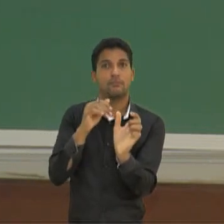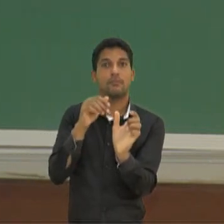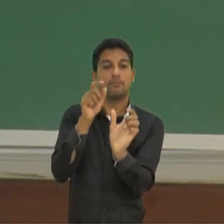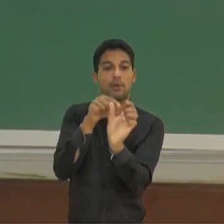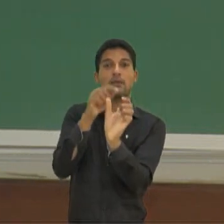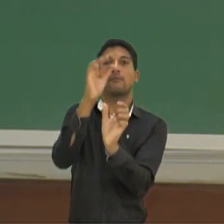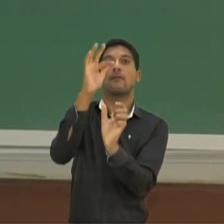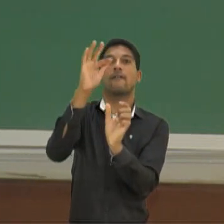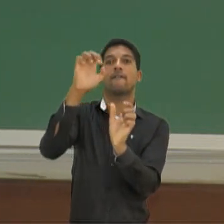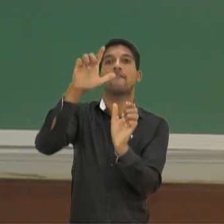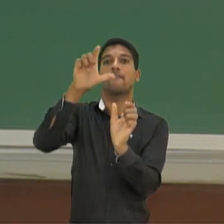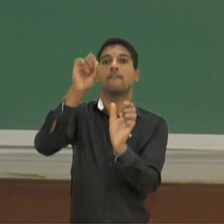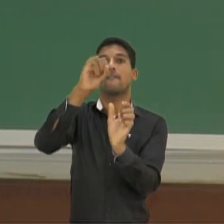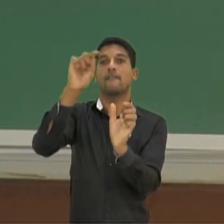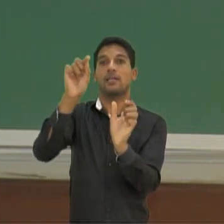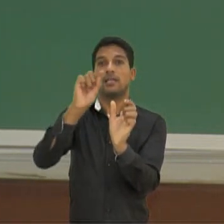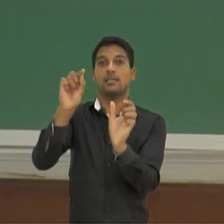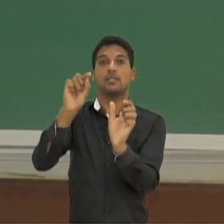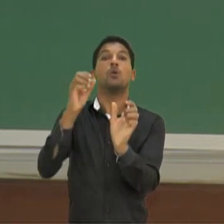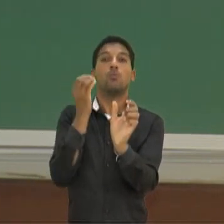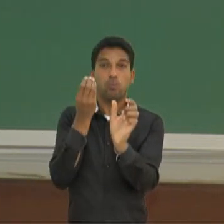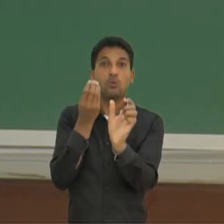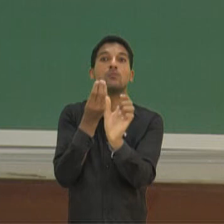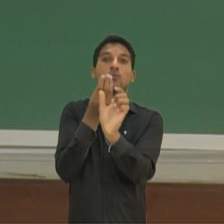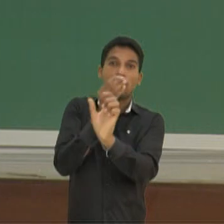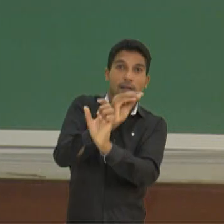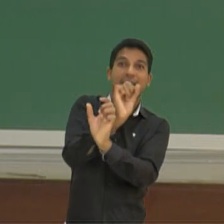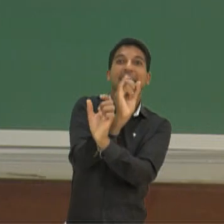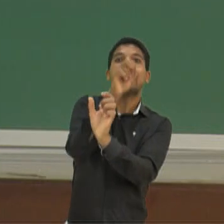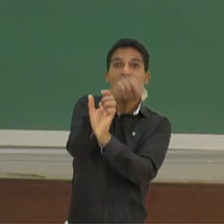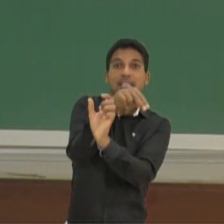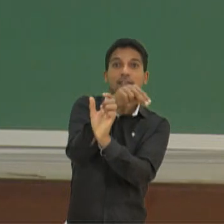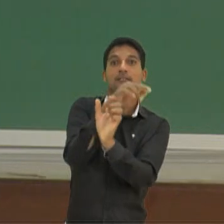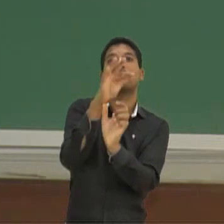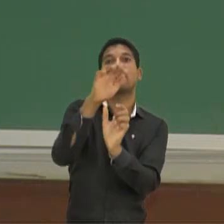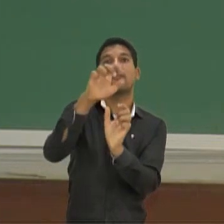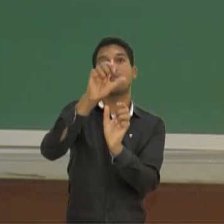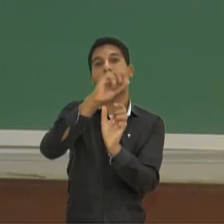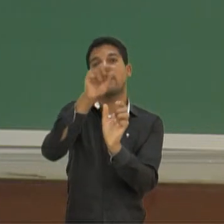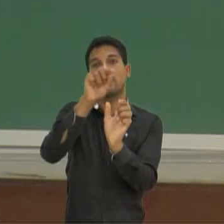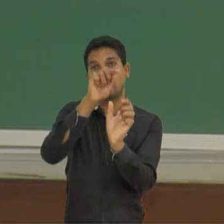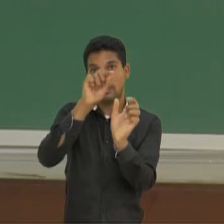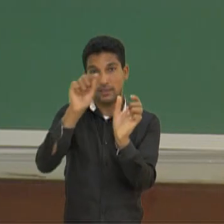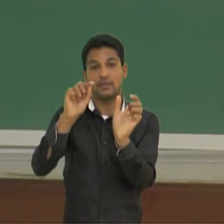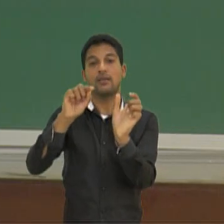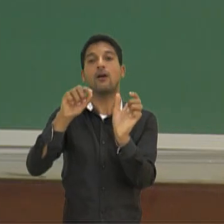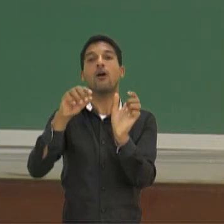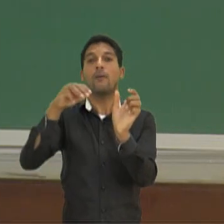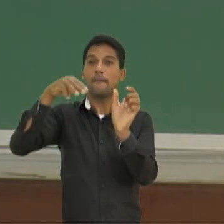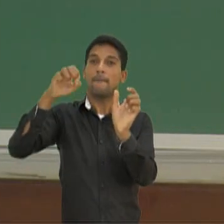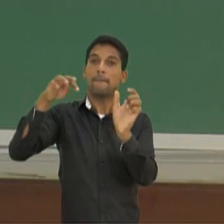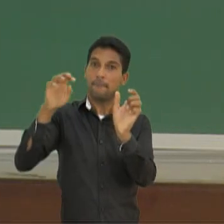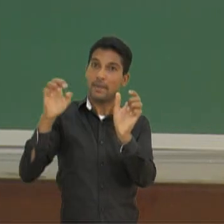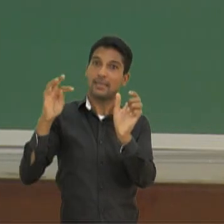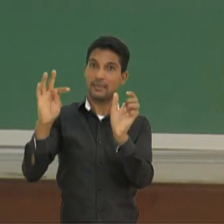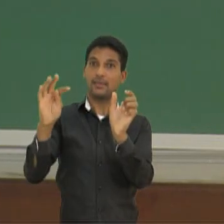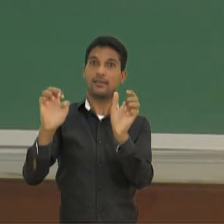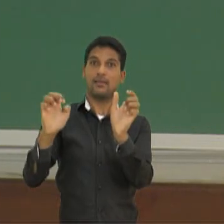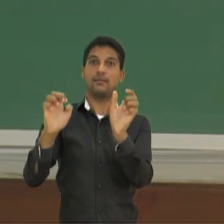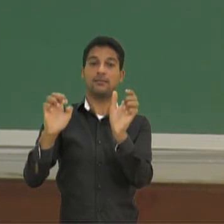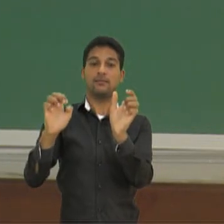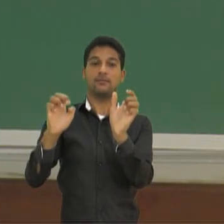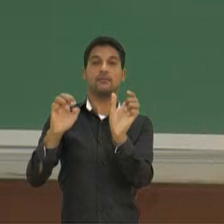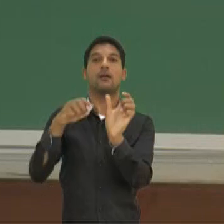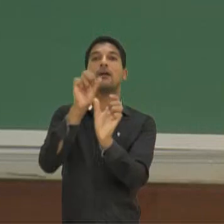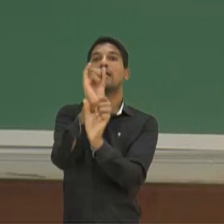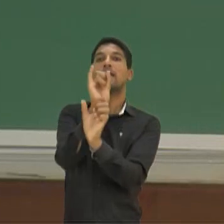colocar prefixo in mais sufixo mente e fico com a palavra infelizmente. Então, infelizmente é